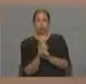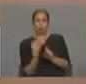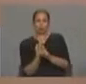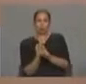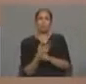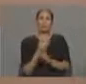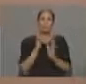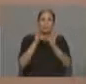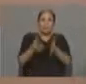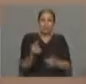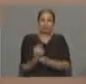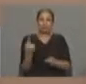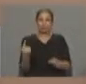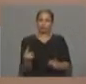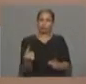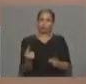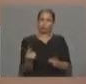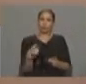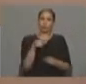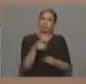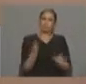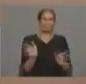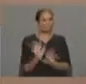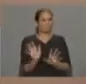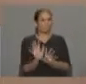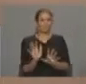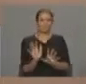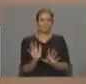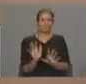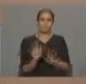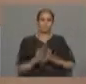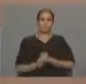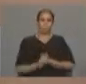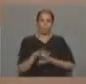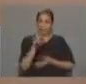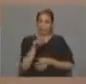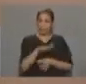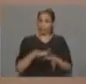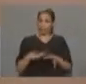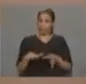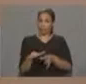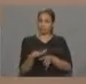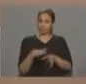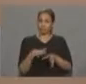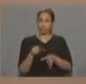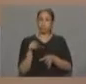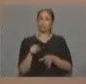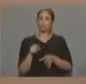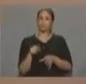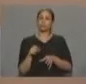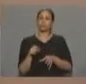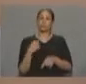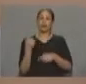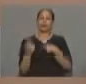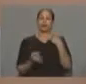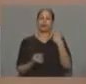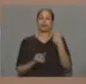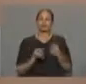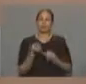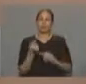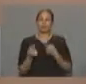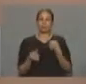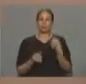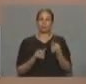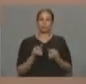rendimento fraco neste aspecto nesse aspecto há algo aqui que